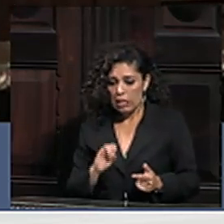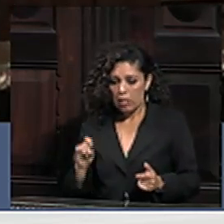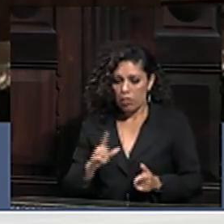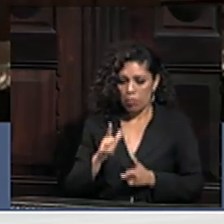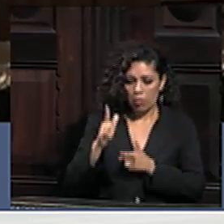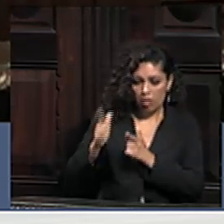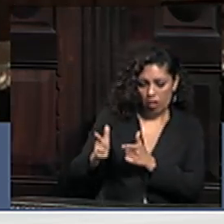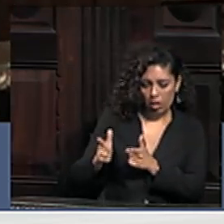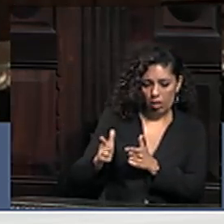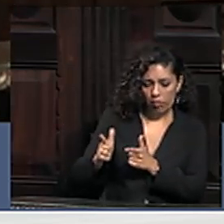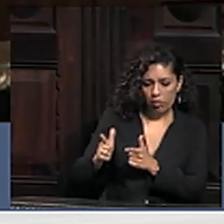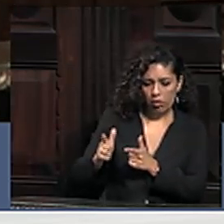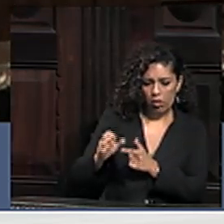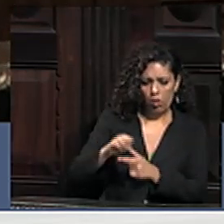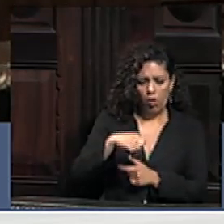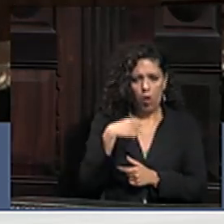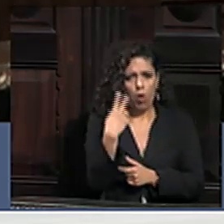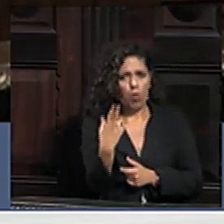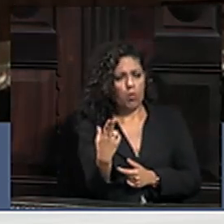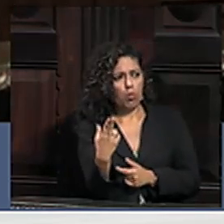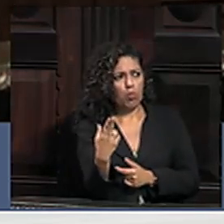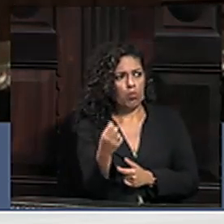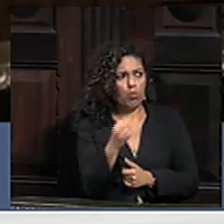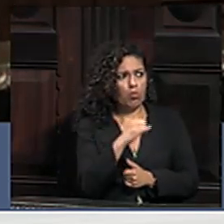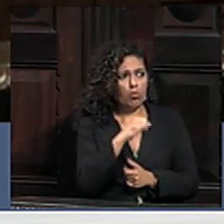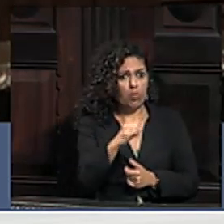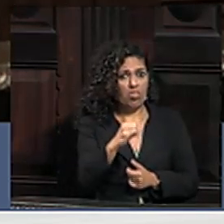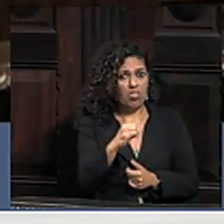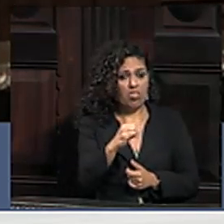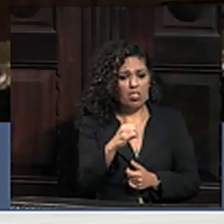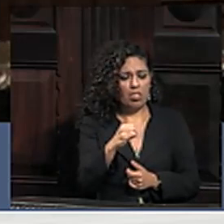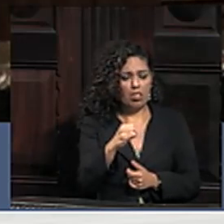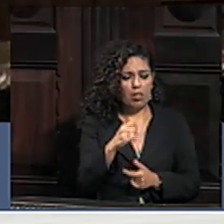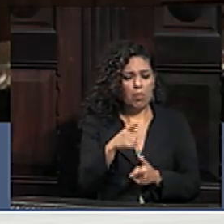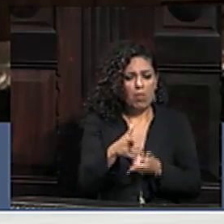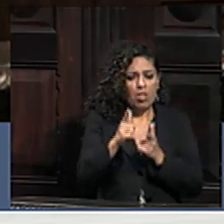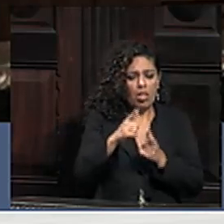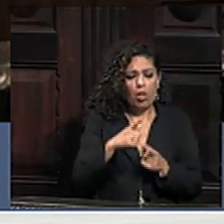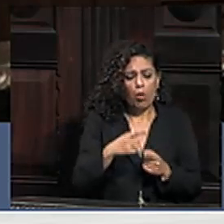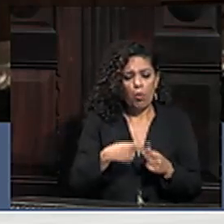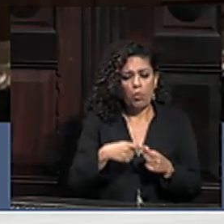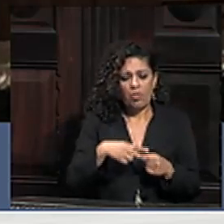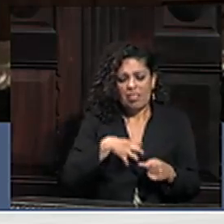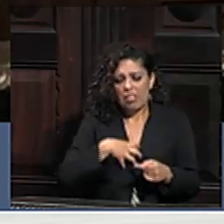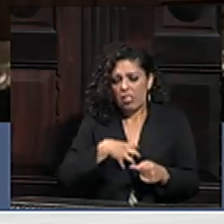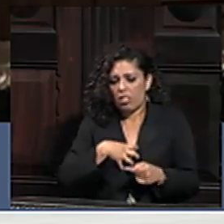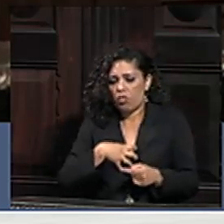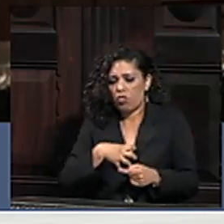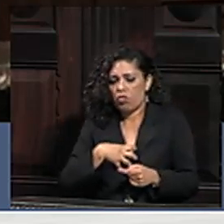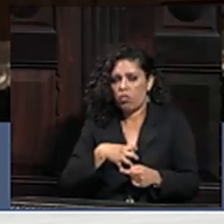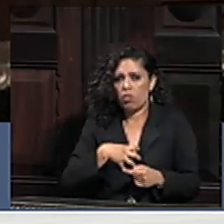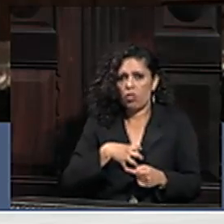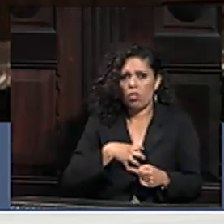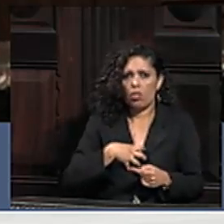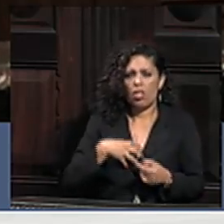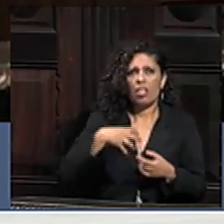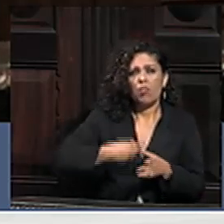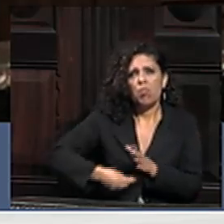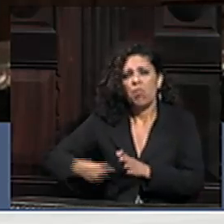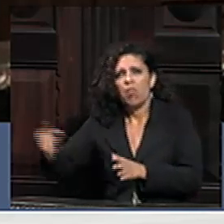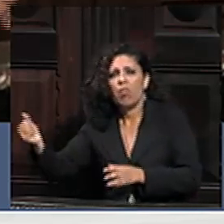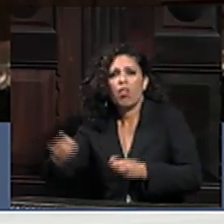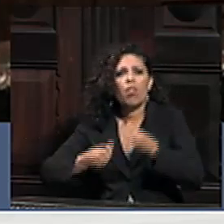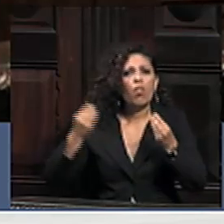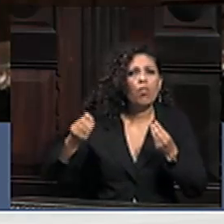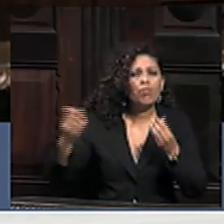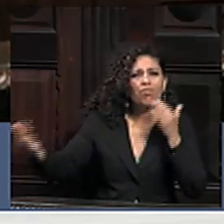das tropas ou se já tinha prazer nisso, como é que ele ficava fora disso, e